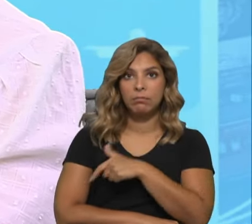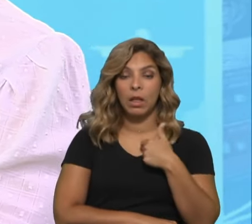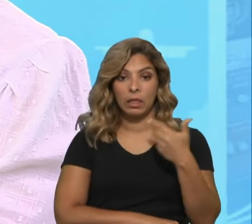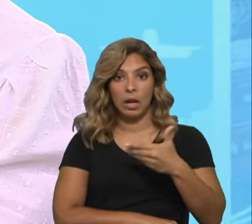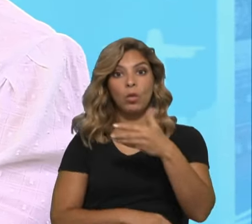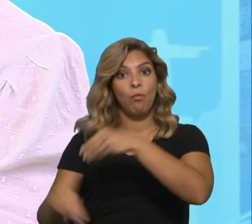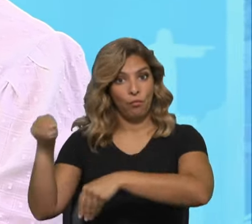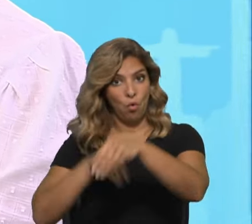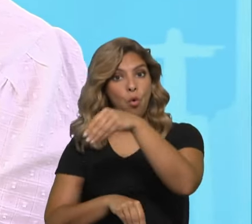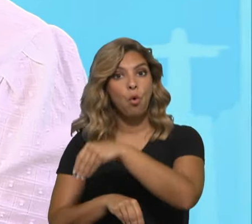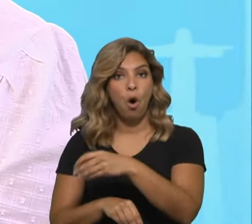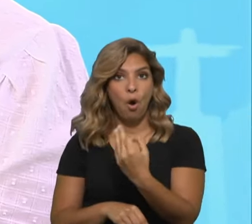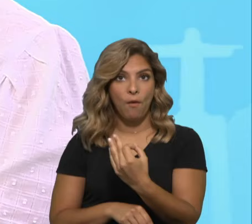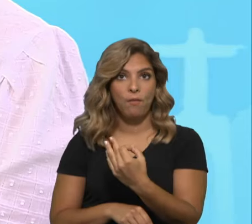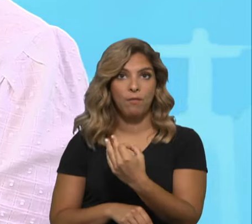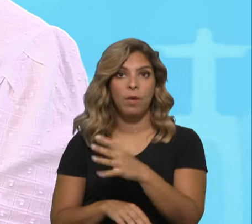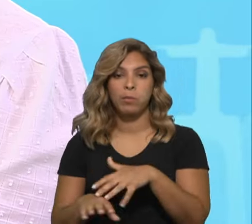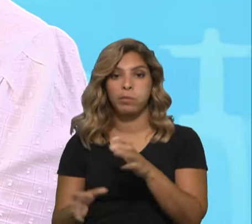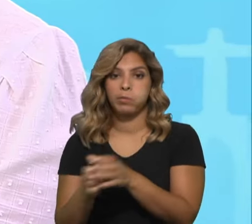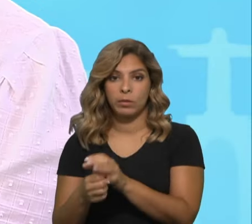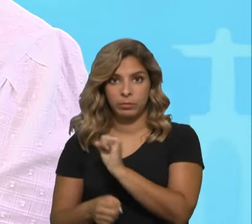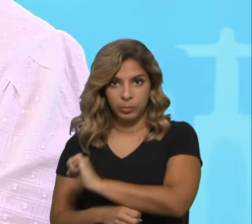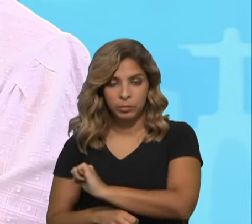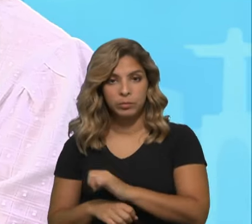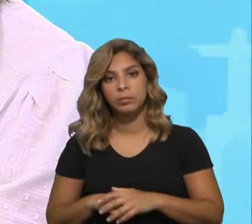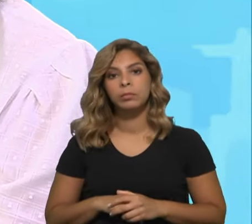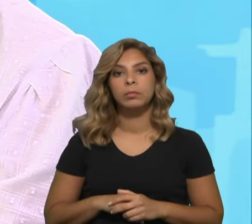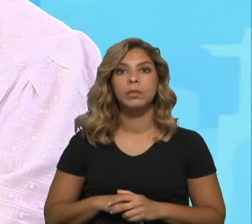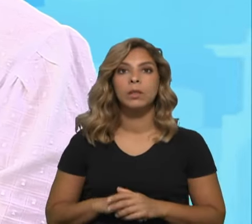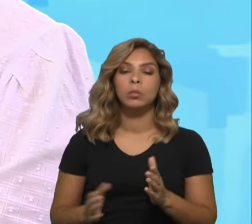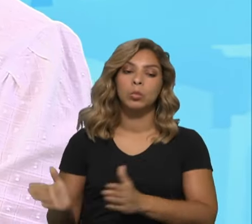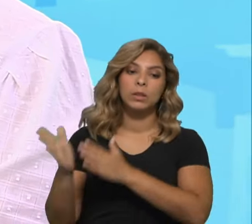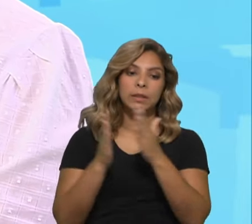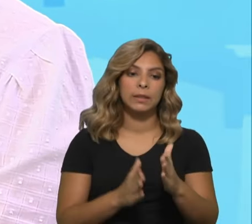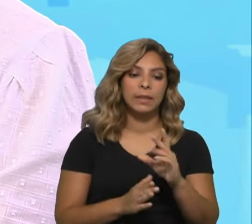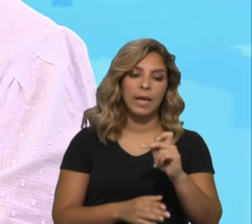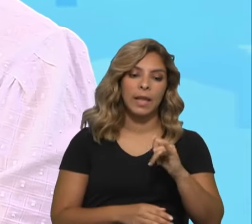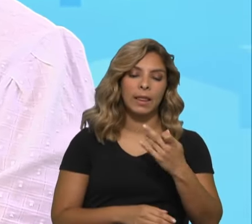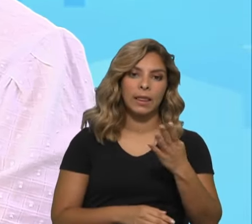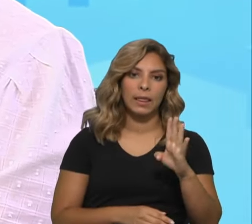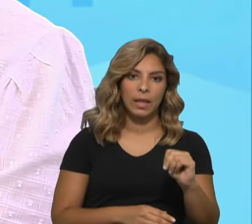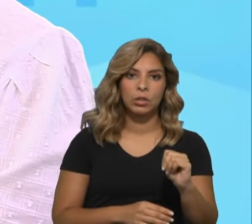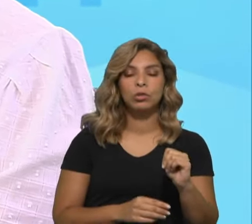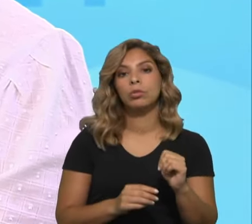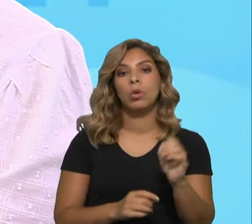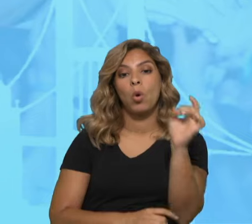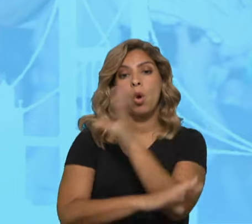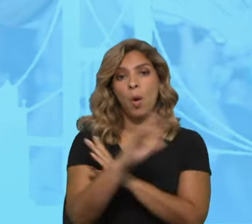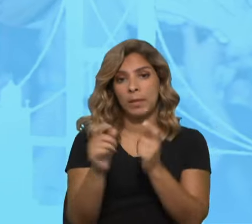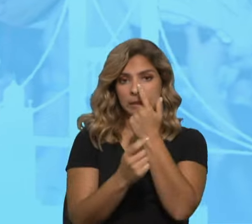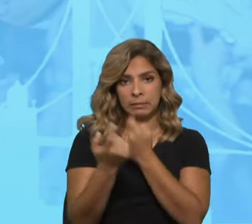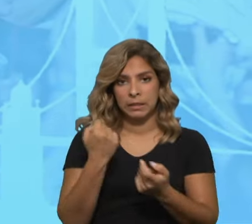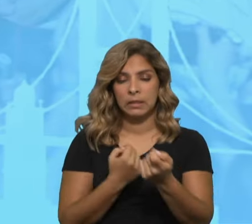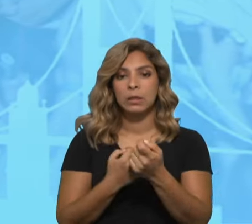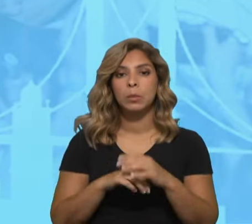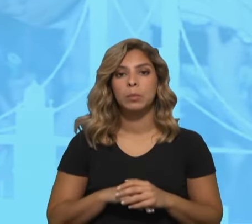votar no no no conselho de executivo portanto na direção da carites Internacional e a carites Europa funciona da mesma forma na última assembleia